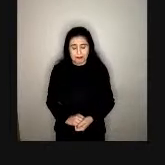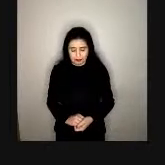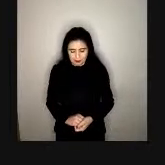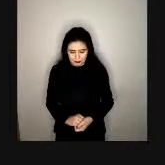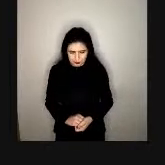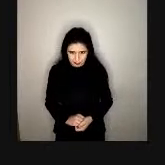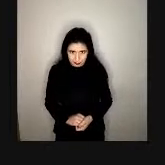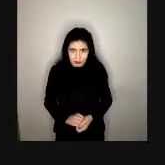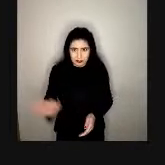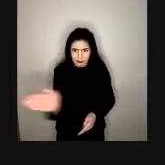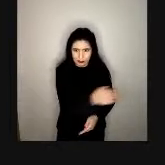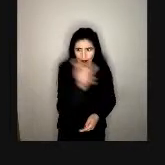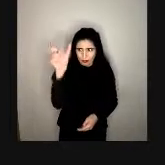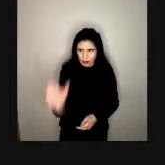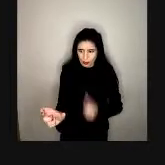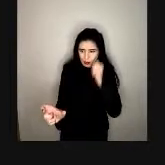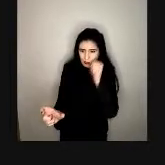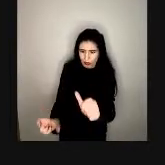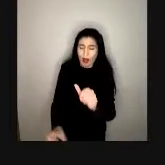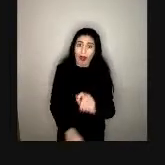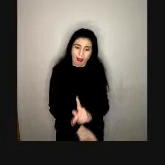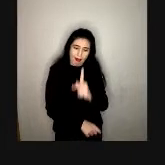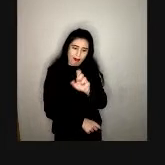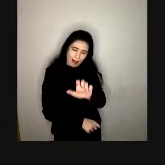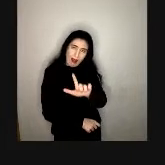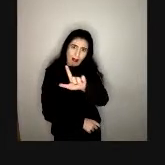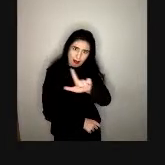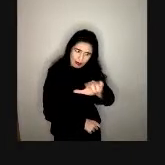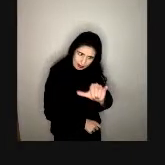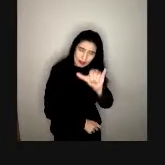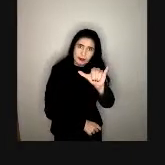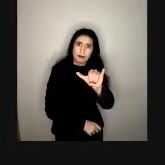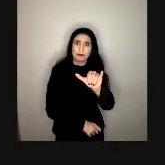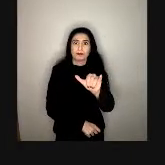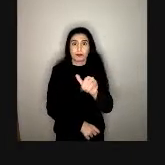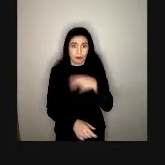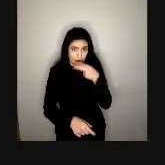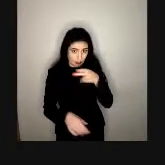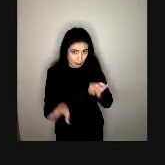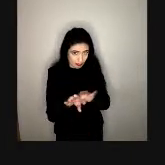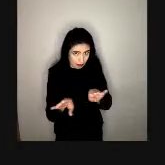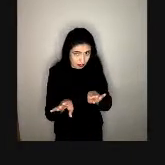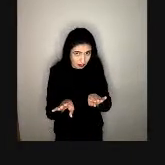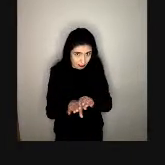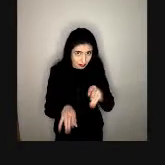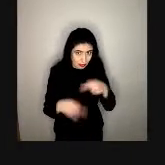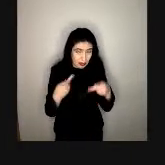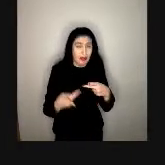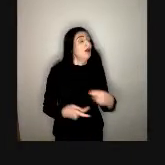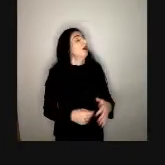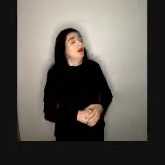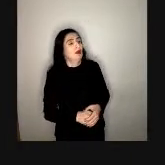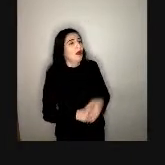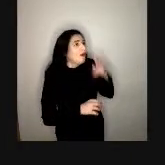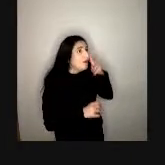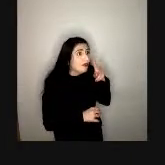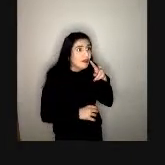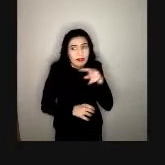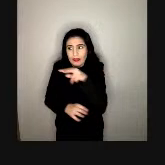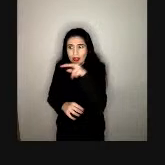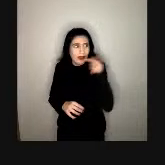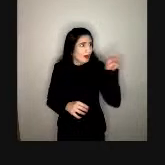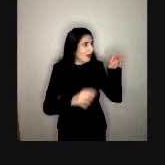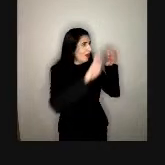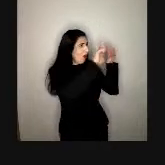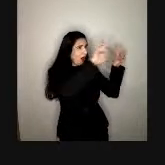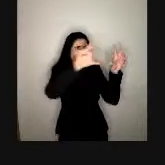A Kelly, que a gente colocou aqui também para falar do processo, ela viu a exposição quando a gente estava com a